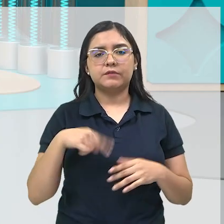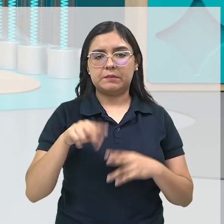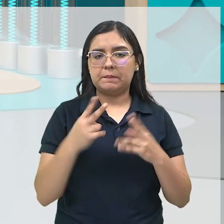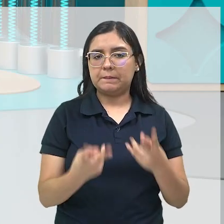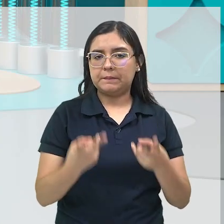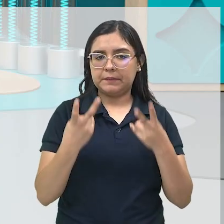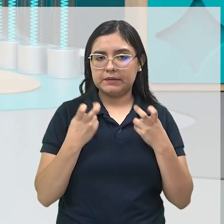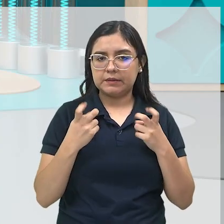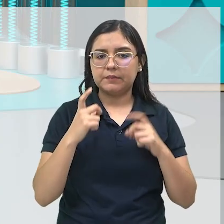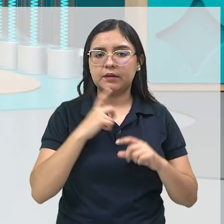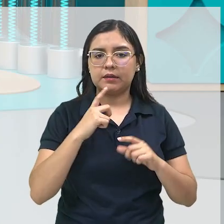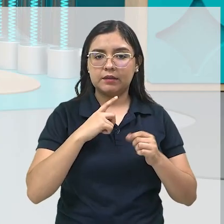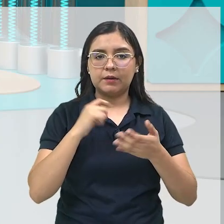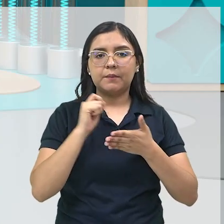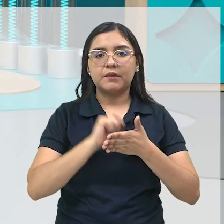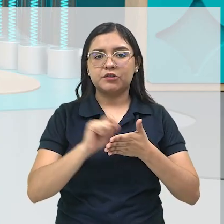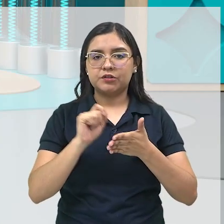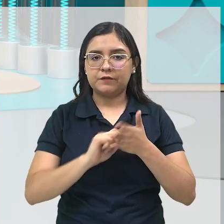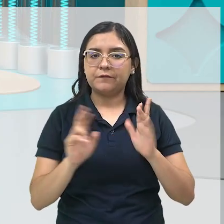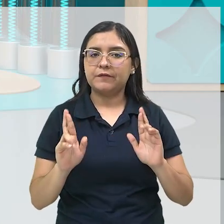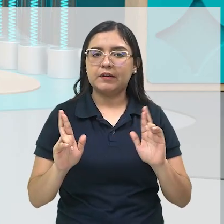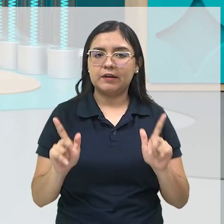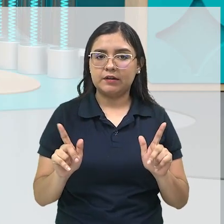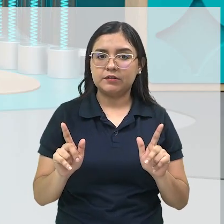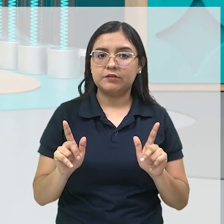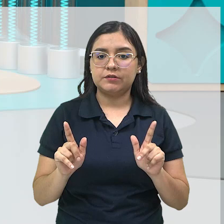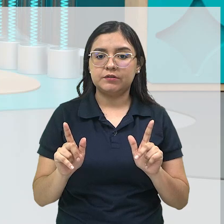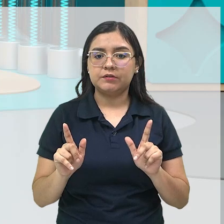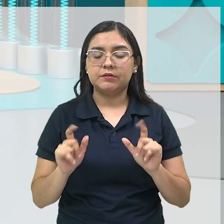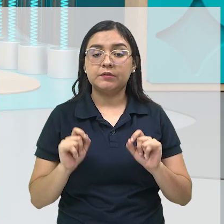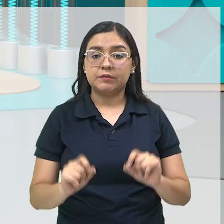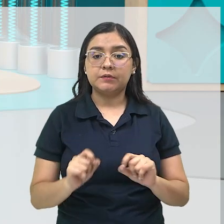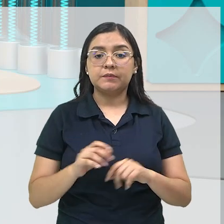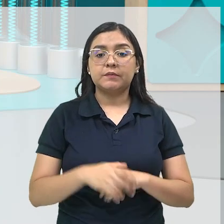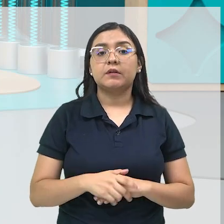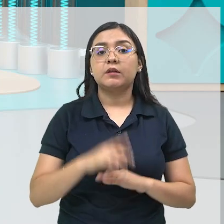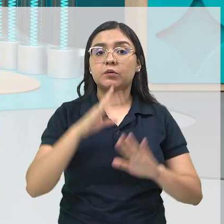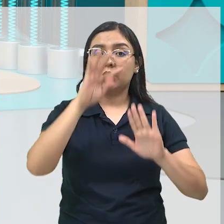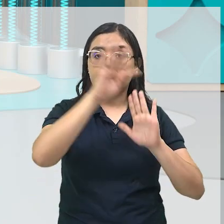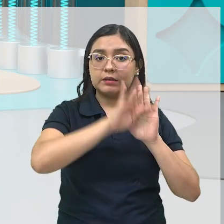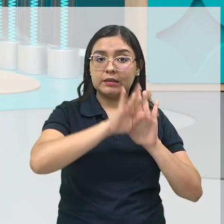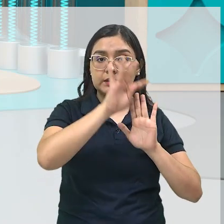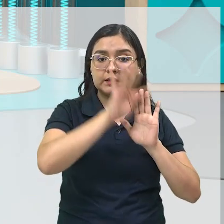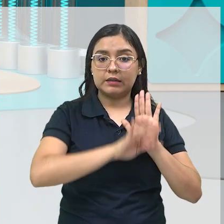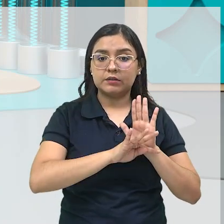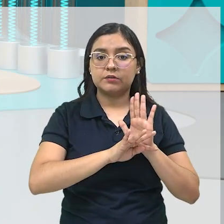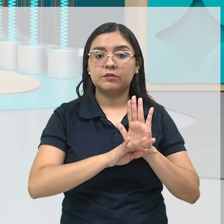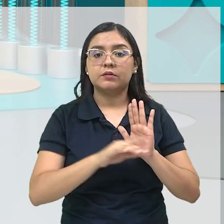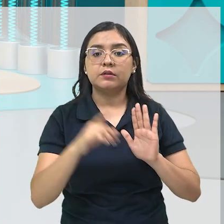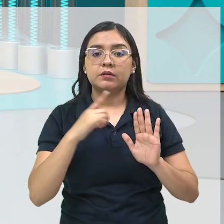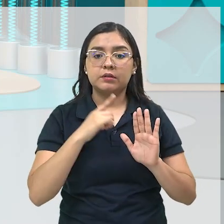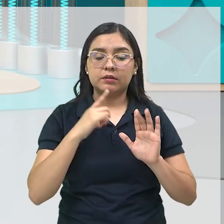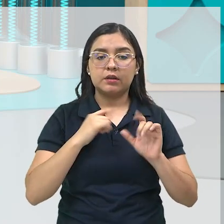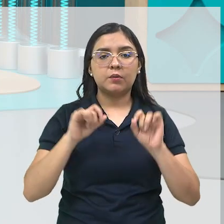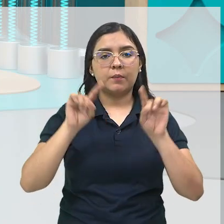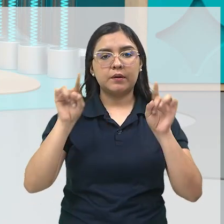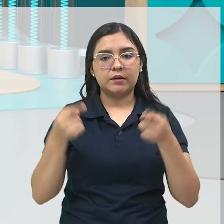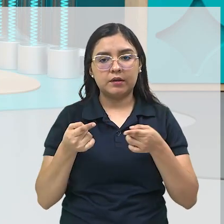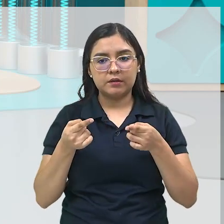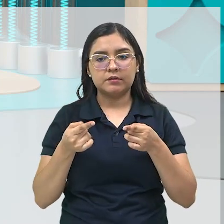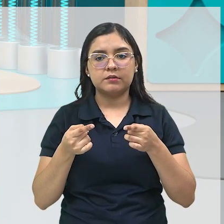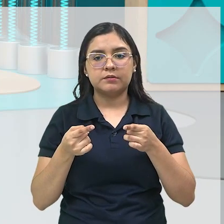percebe que tem uma escrita diferente. Olha, que no nosso texto, ele tem o